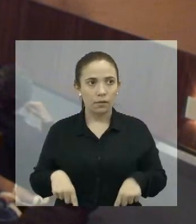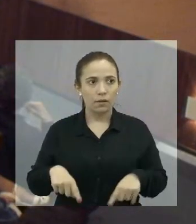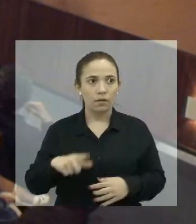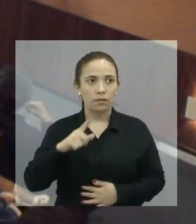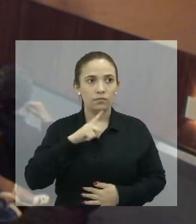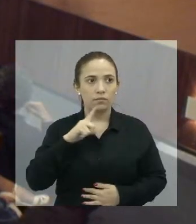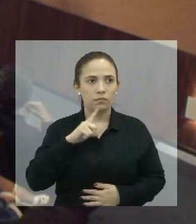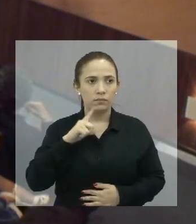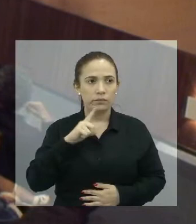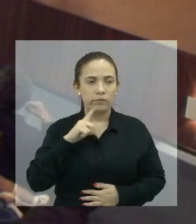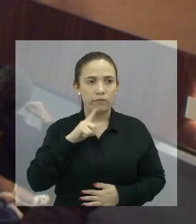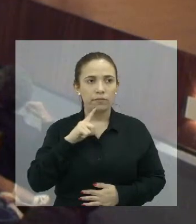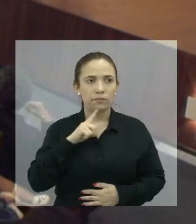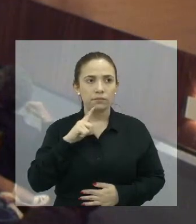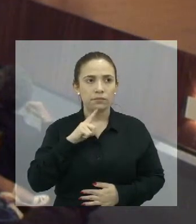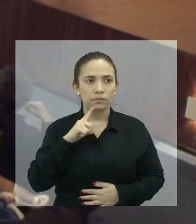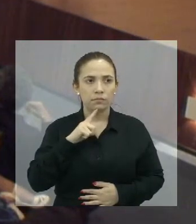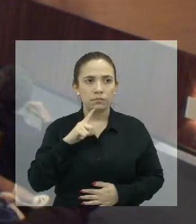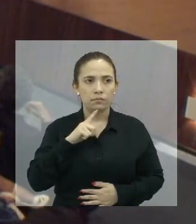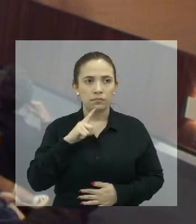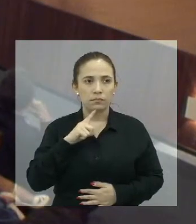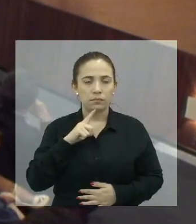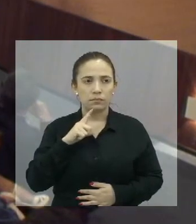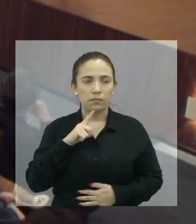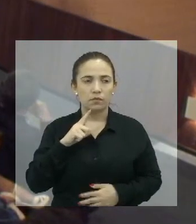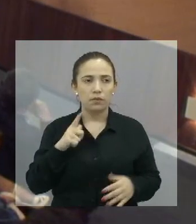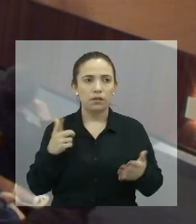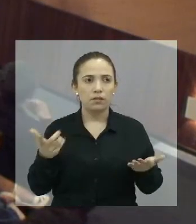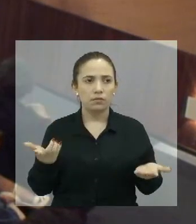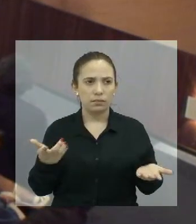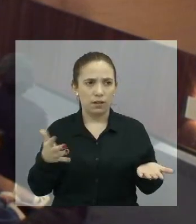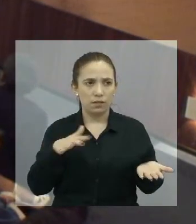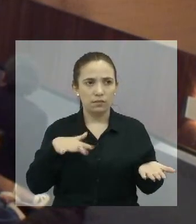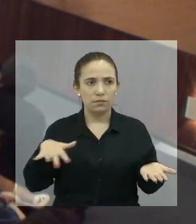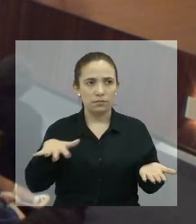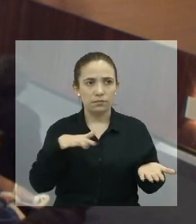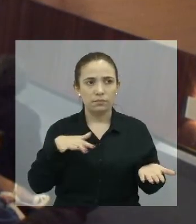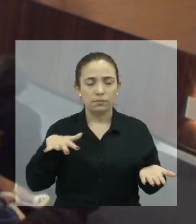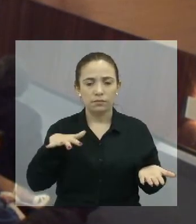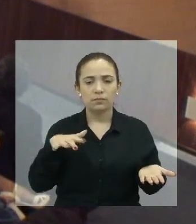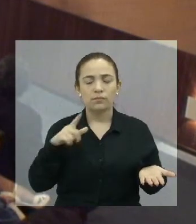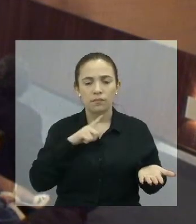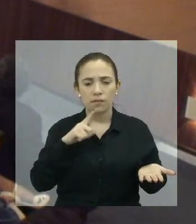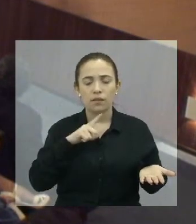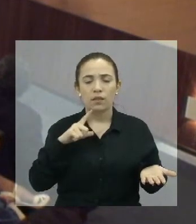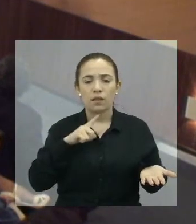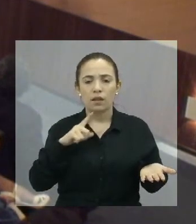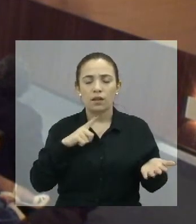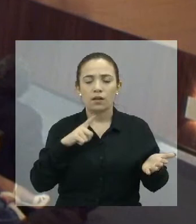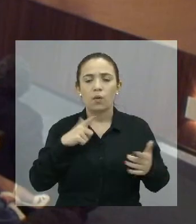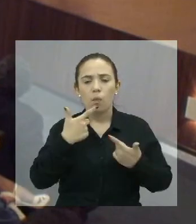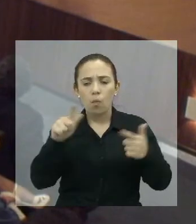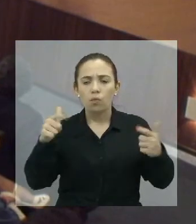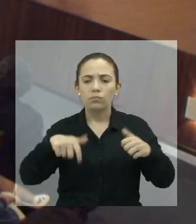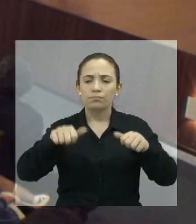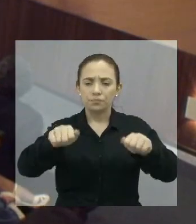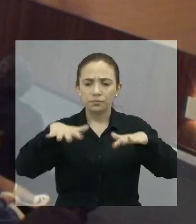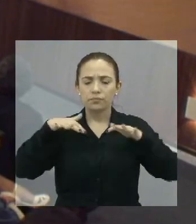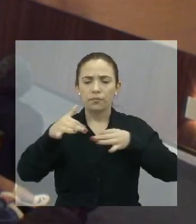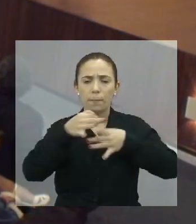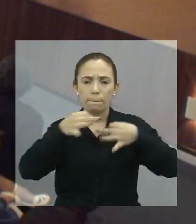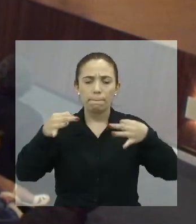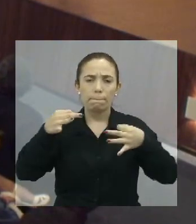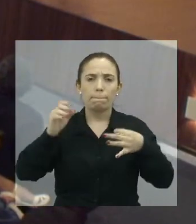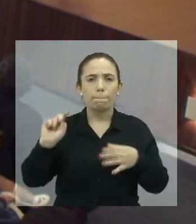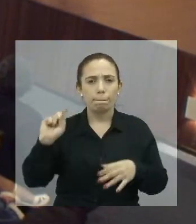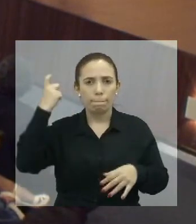artigos, 4 audiências é pouco. Mas nesse caso tem um atenuante, é que nós já tivemos outras audiências nas versões